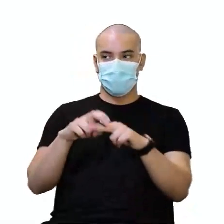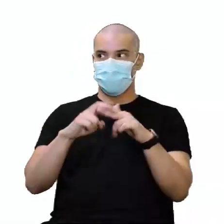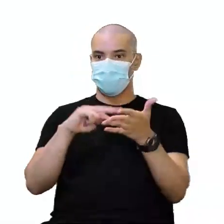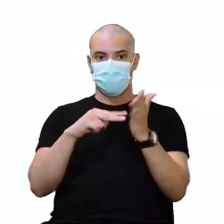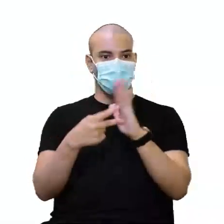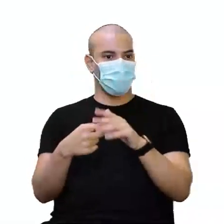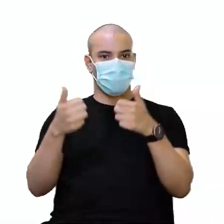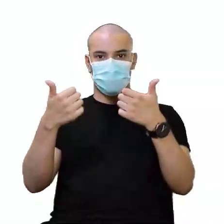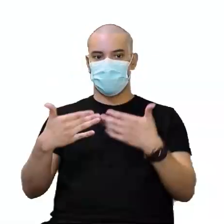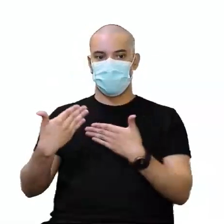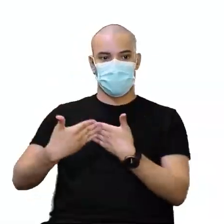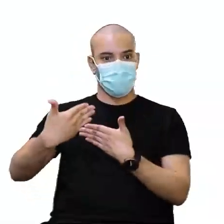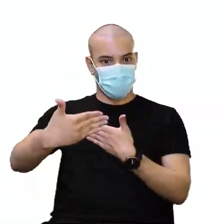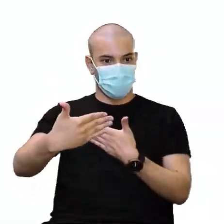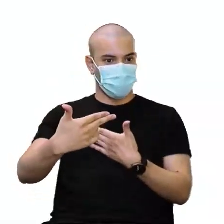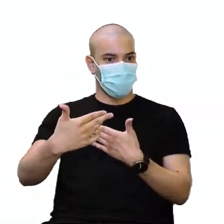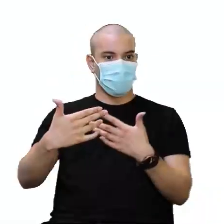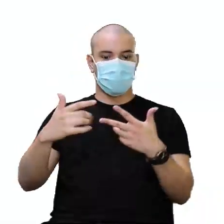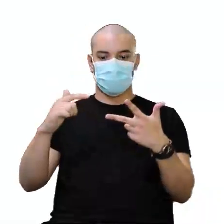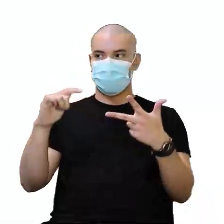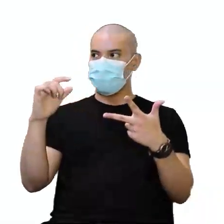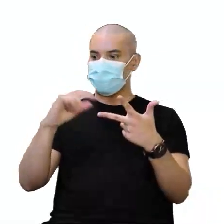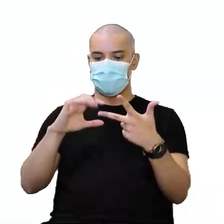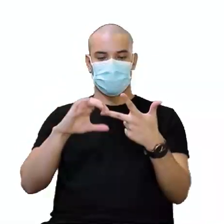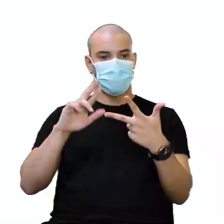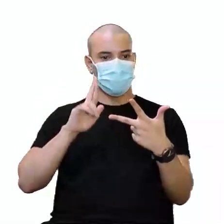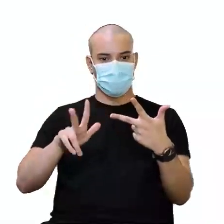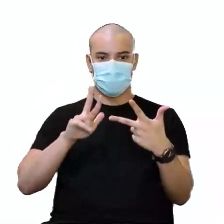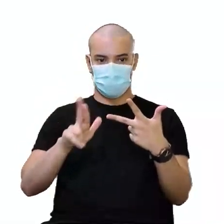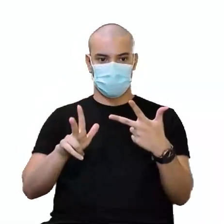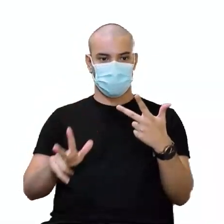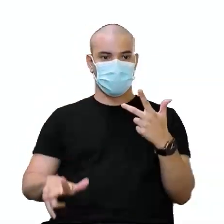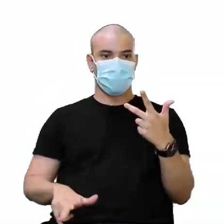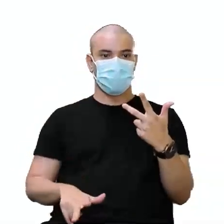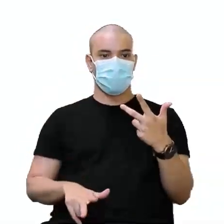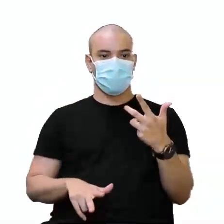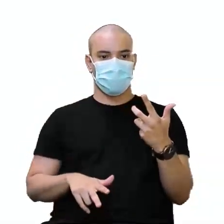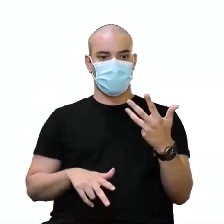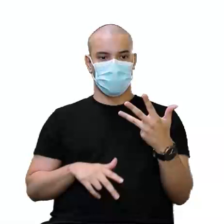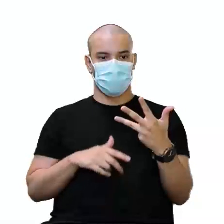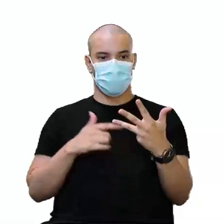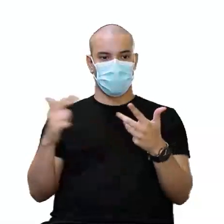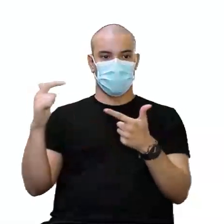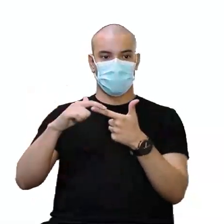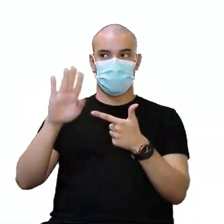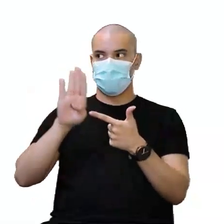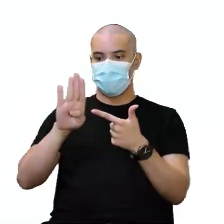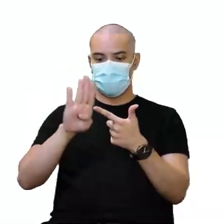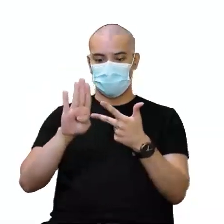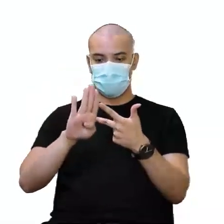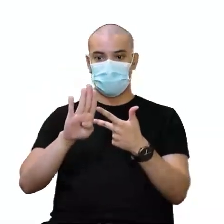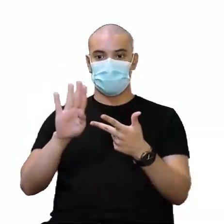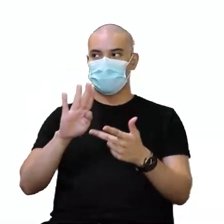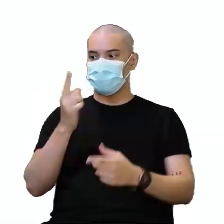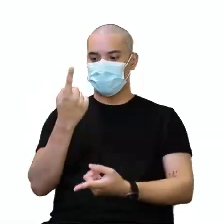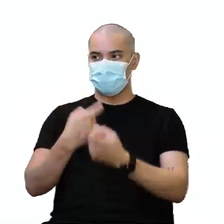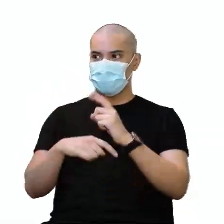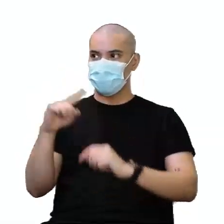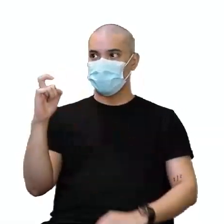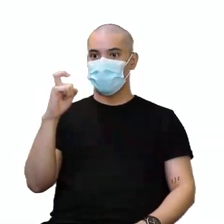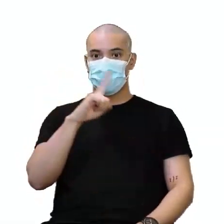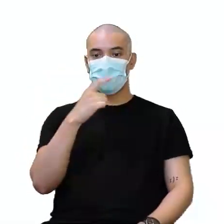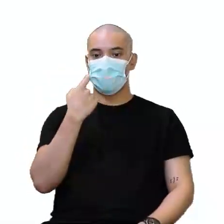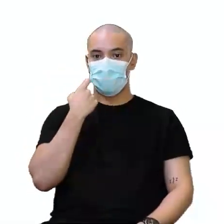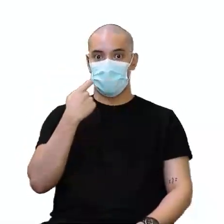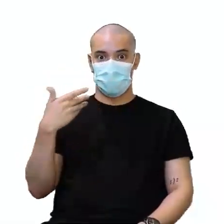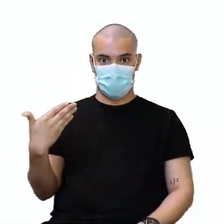ciclo reprodutivo, tá? Então, essa C está descartada. Conodontes foram aqueles que evoluíram aos peixes, né? E a